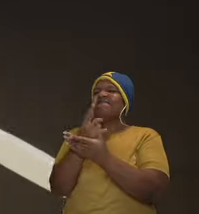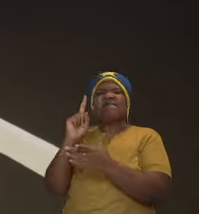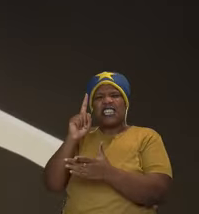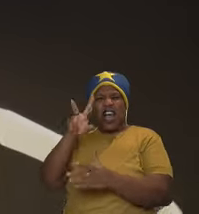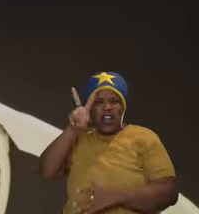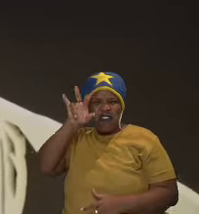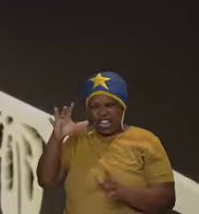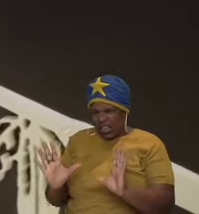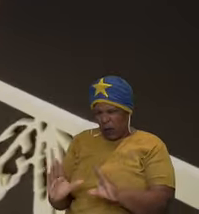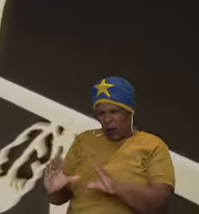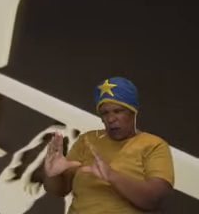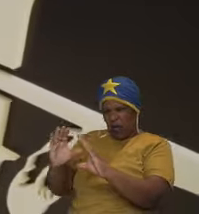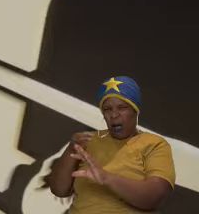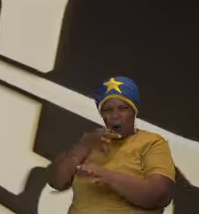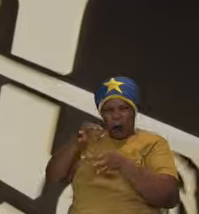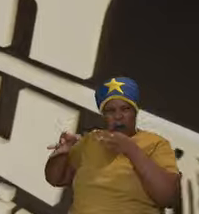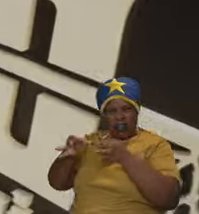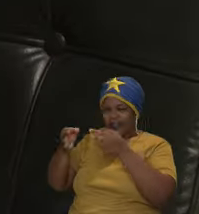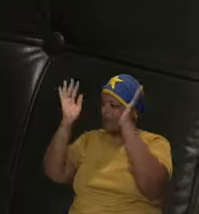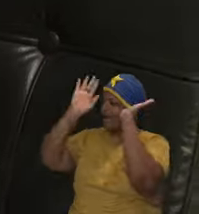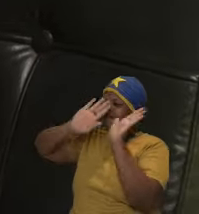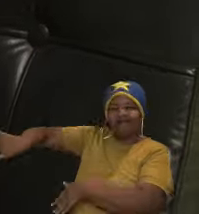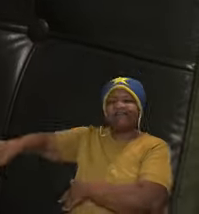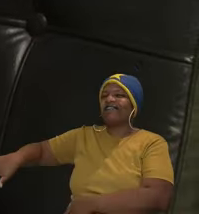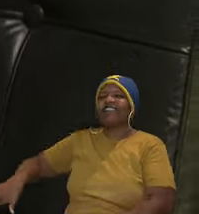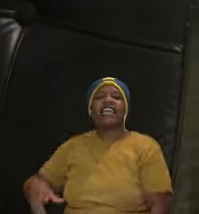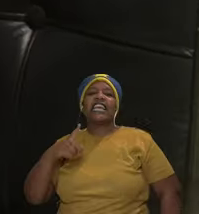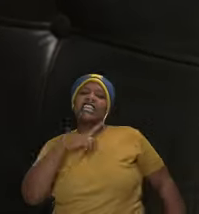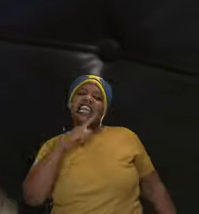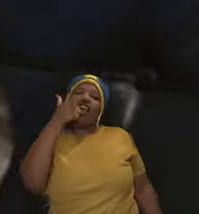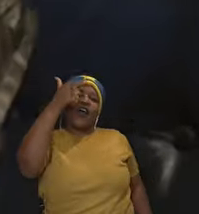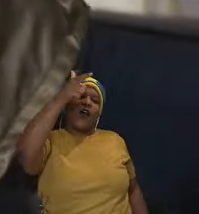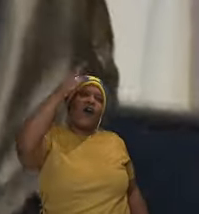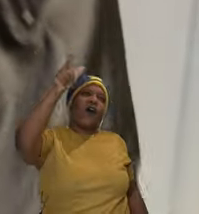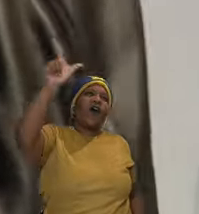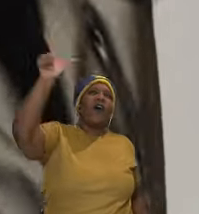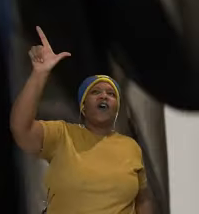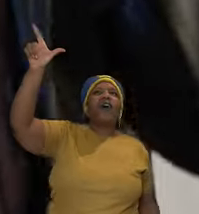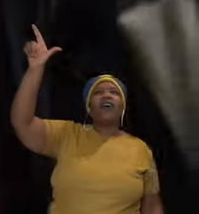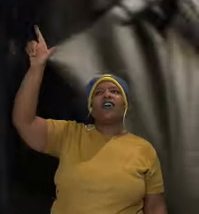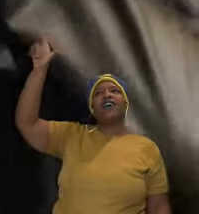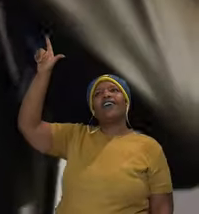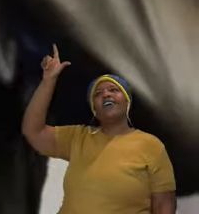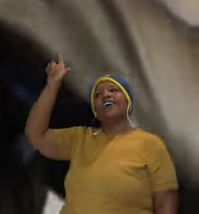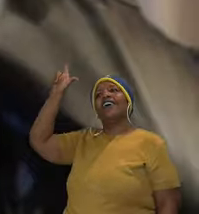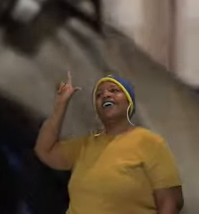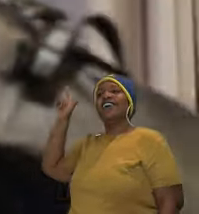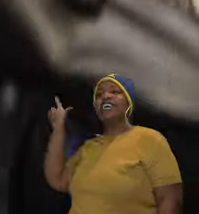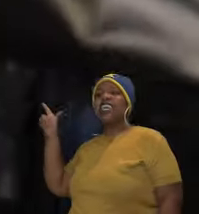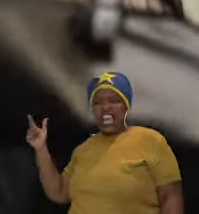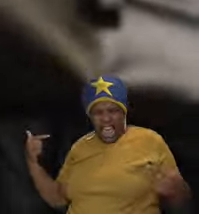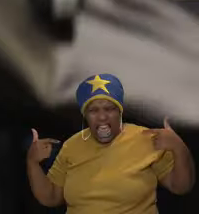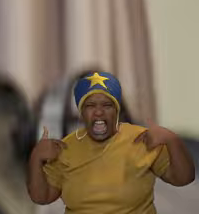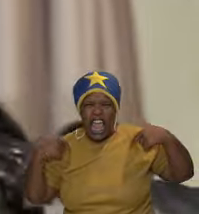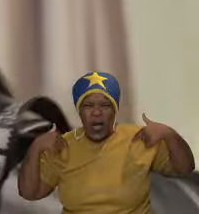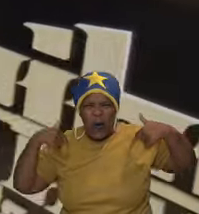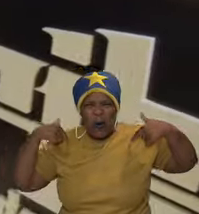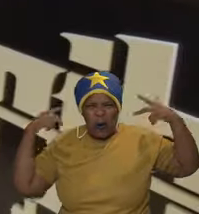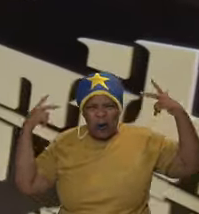vai ser moldado por opiniões. E o outro sou eu, o atribulado